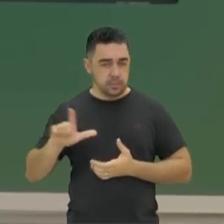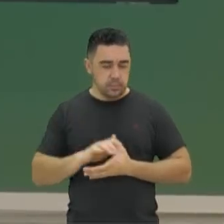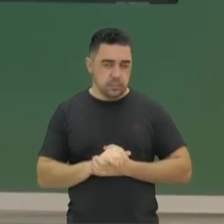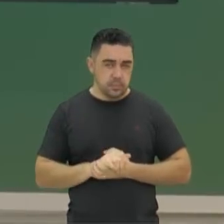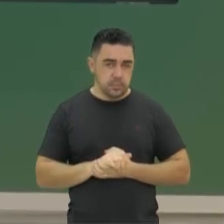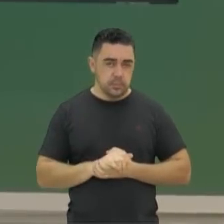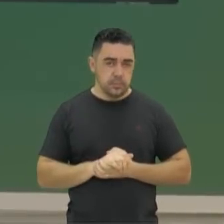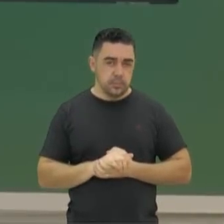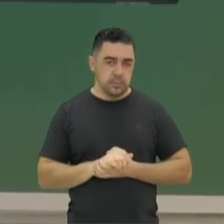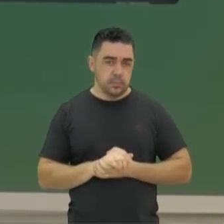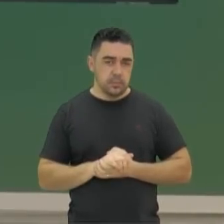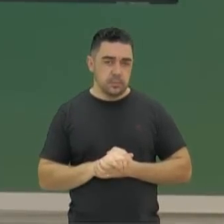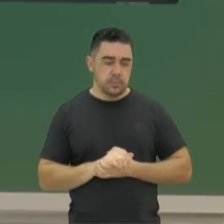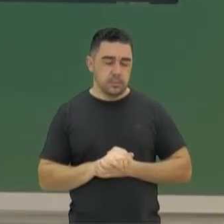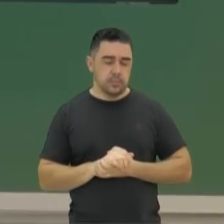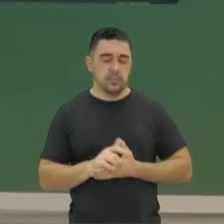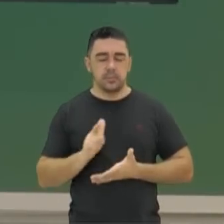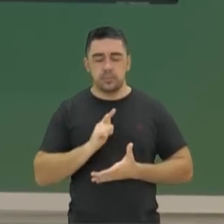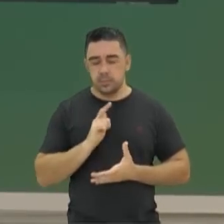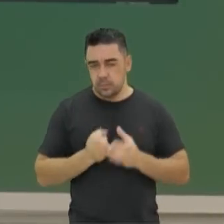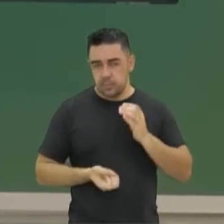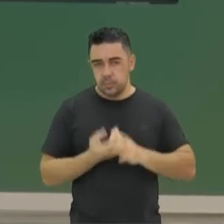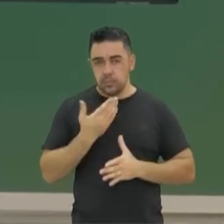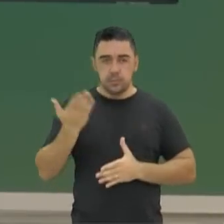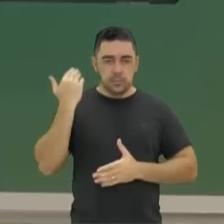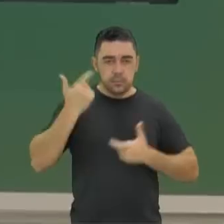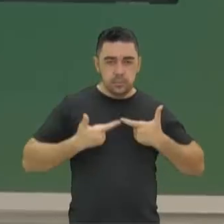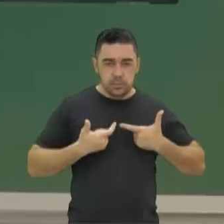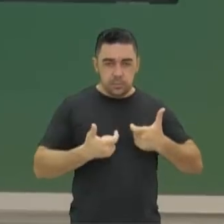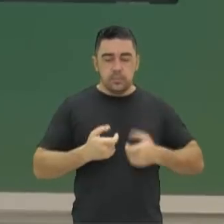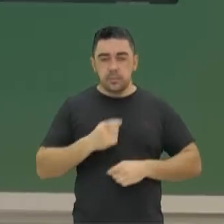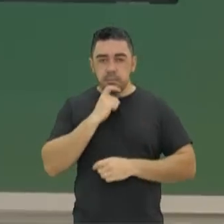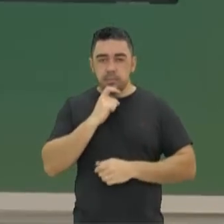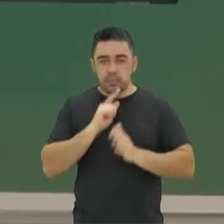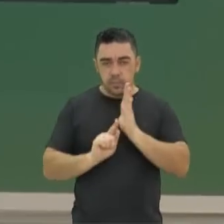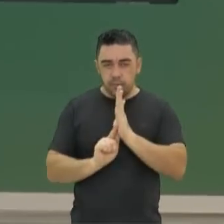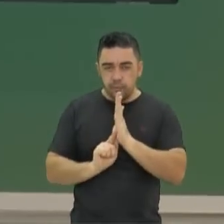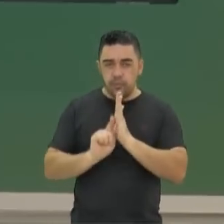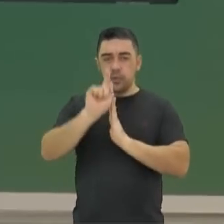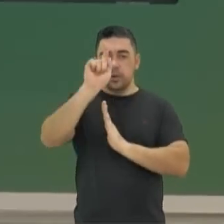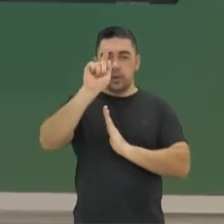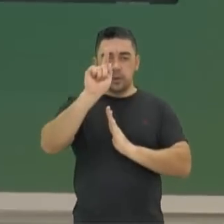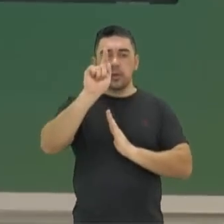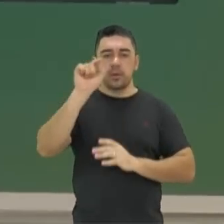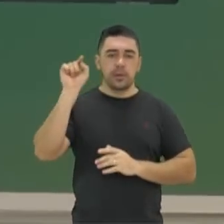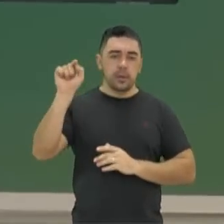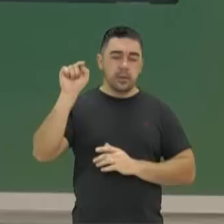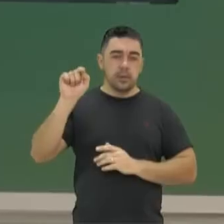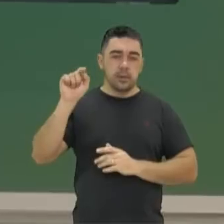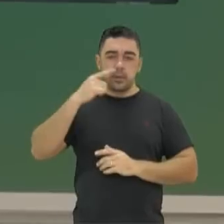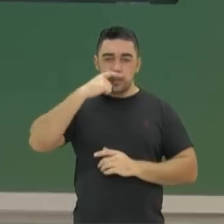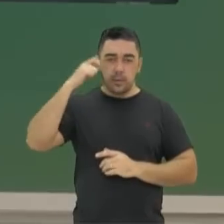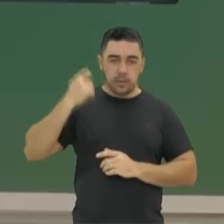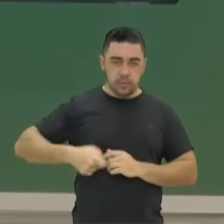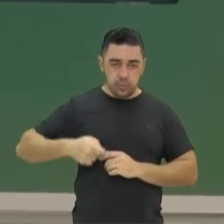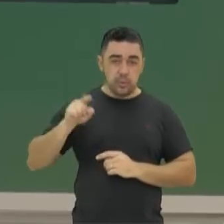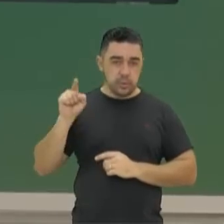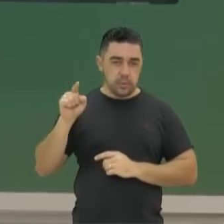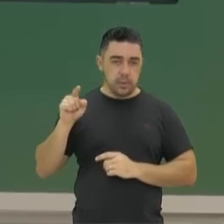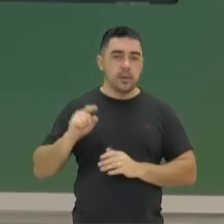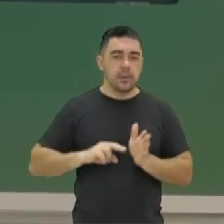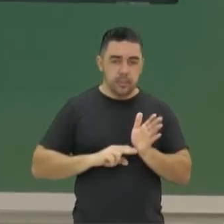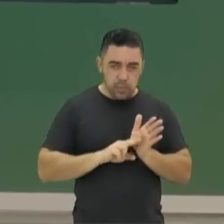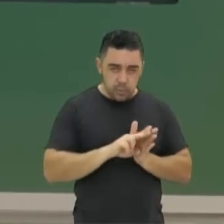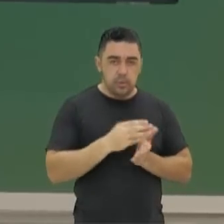também. Quando foi lançado na época da Guerra Fria o Sputnik, que foi o primeiro satélite importante lá, foi que a